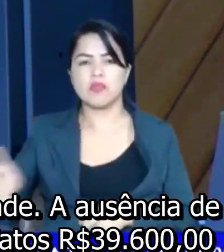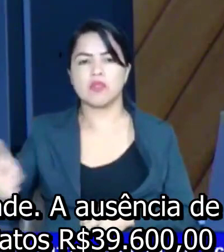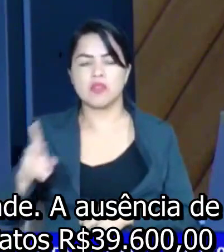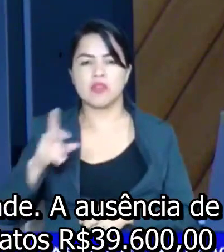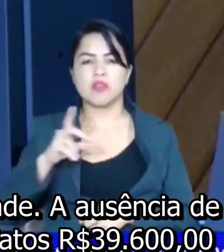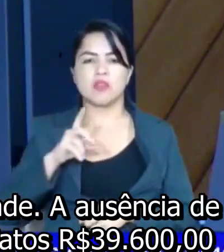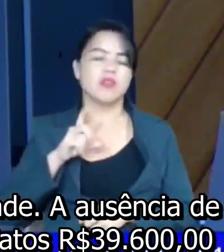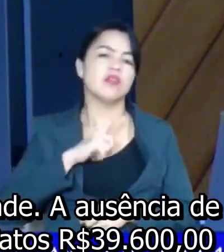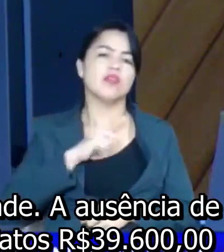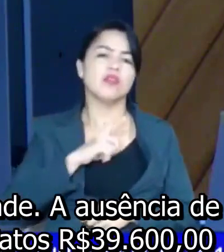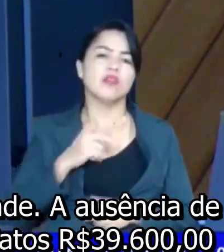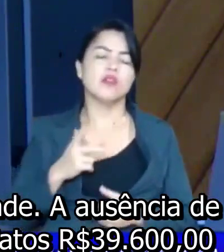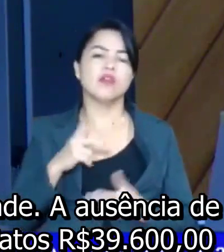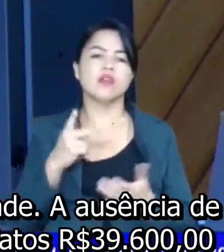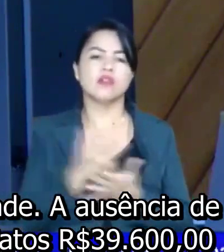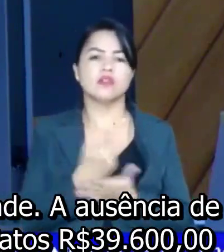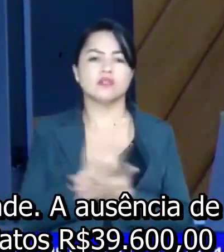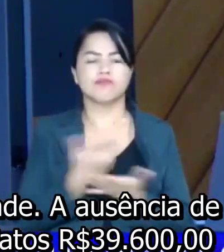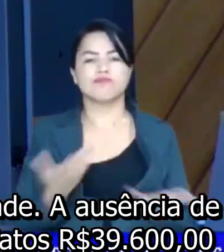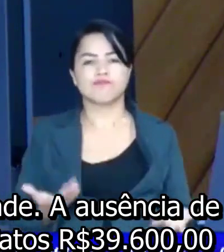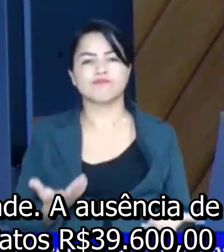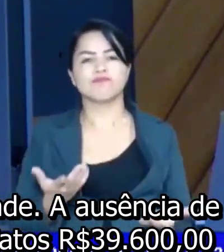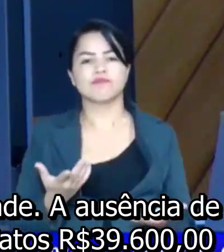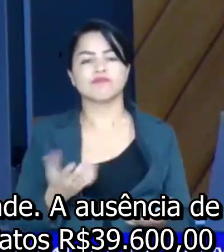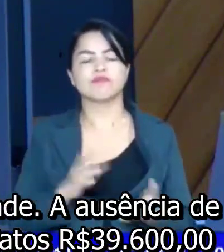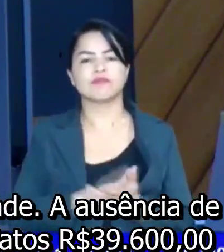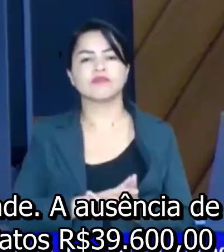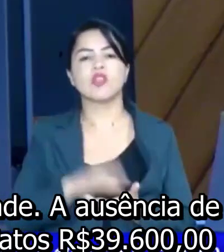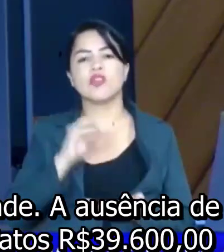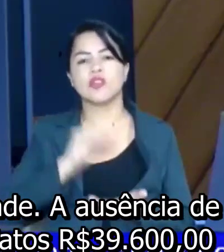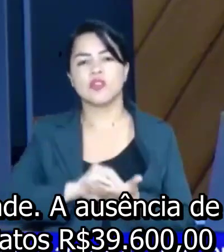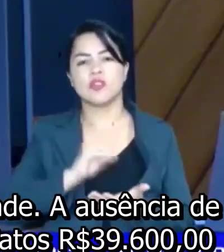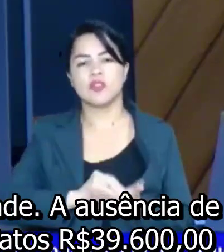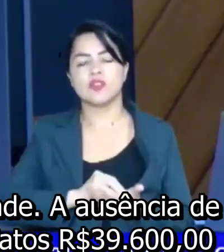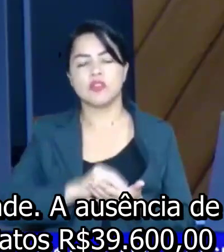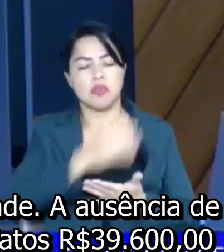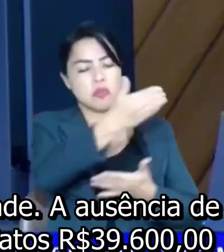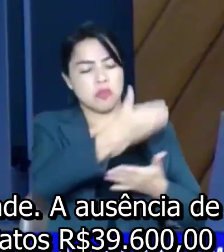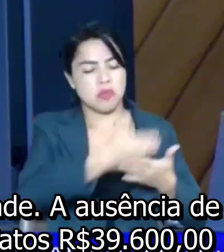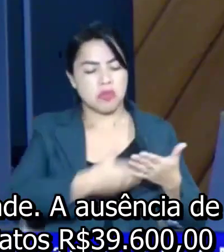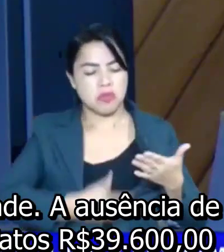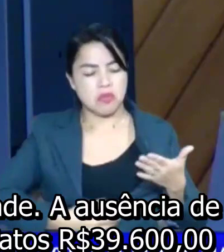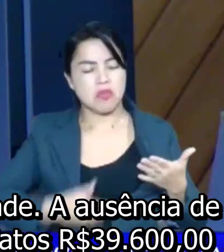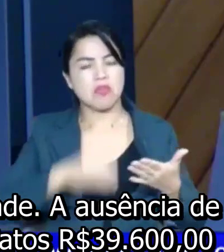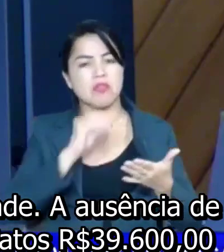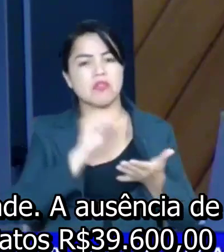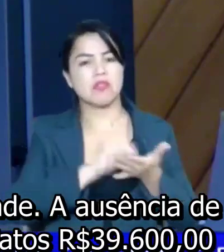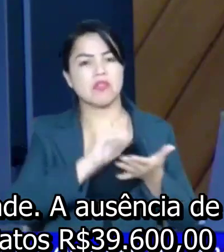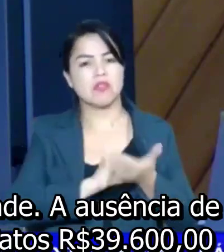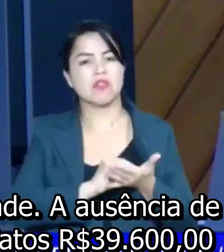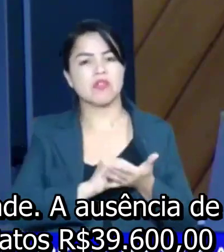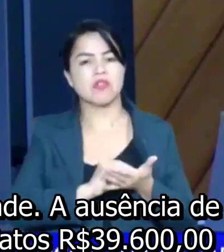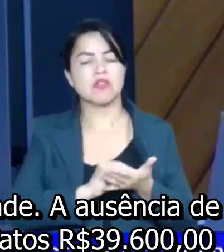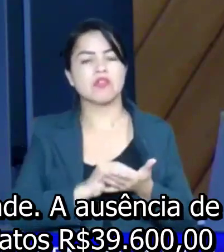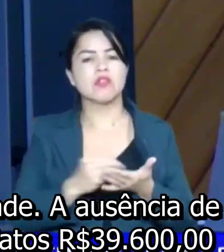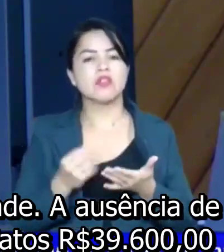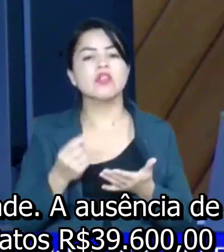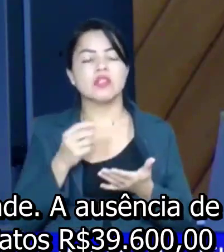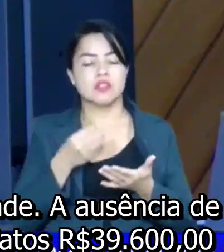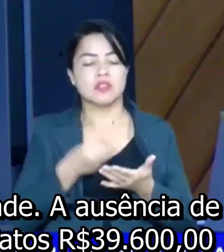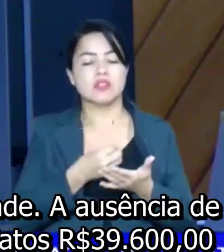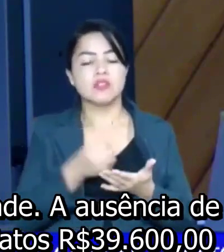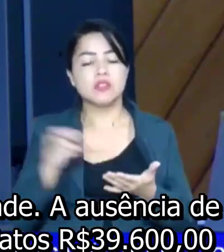a seguinte irregularidade: a ausência de comprovantes de recolhimento de sobras financeiras